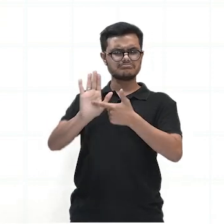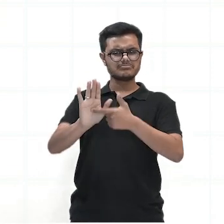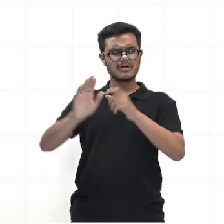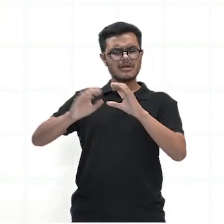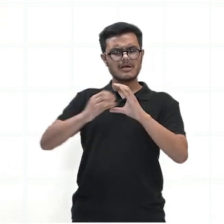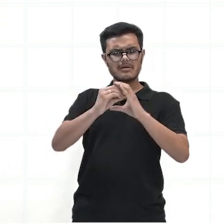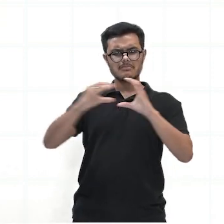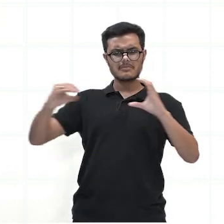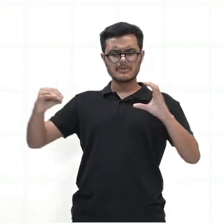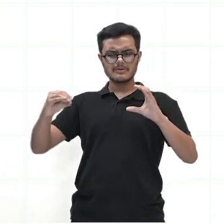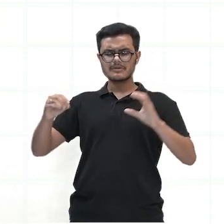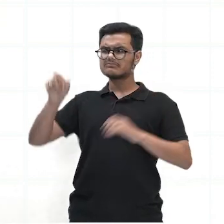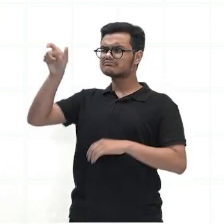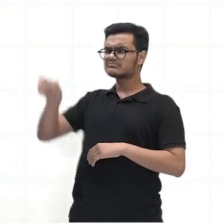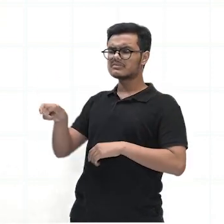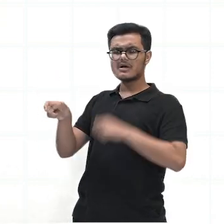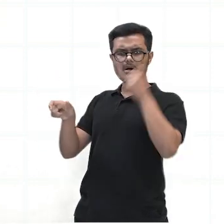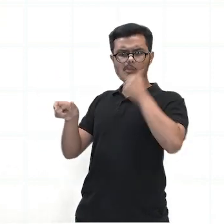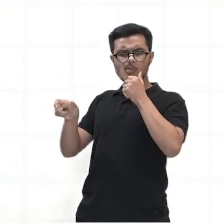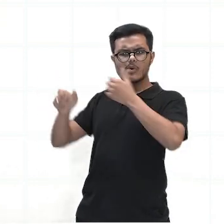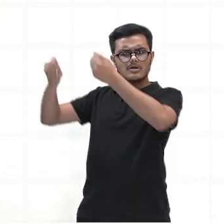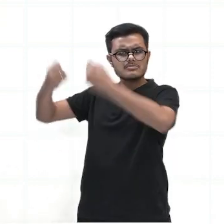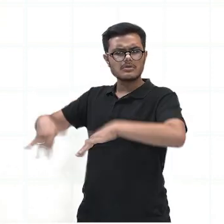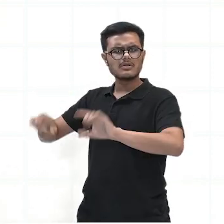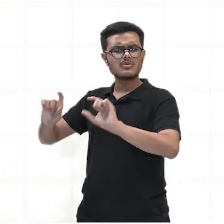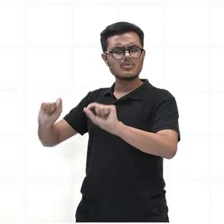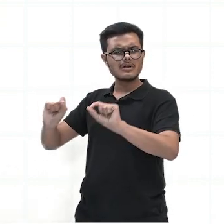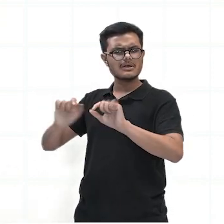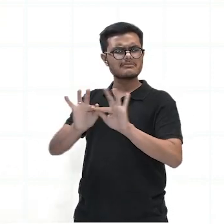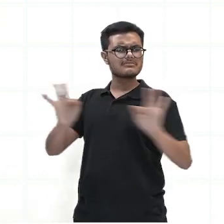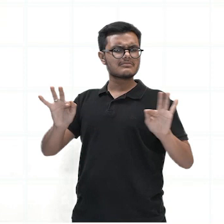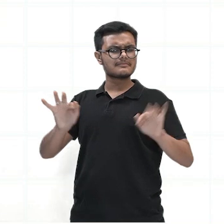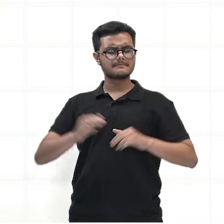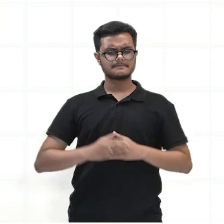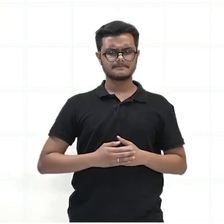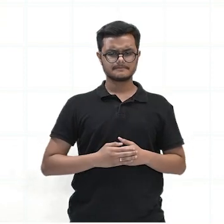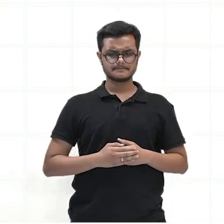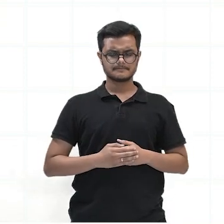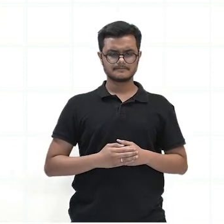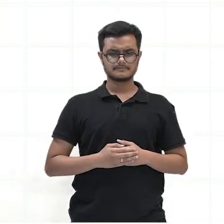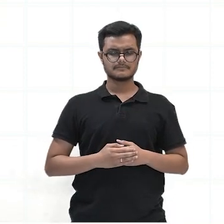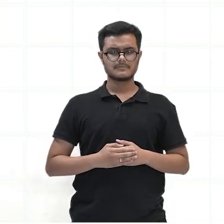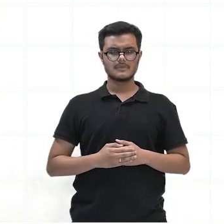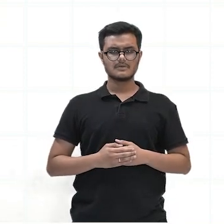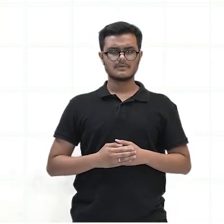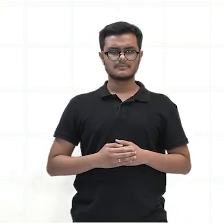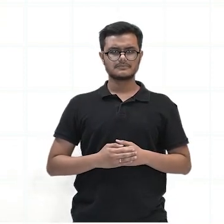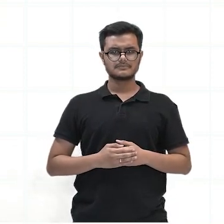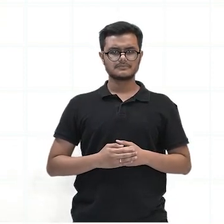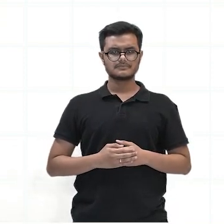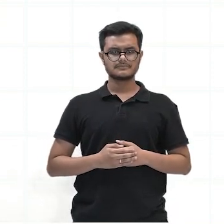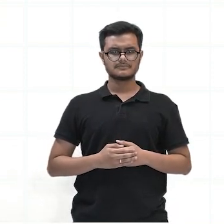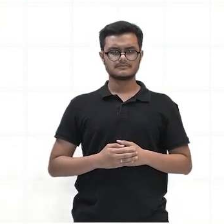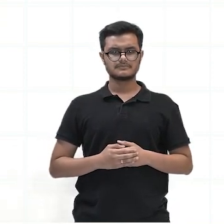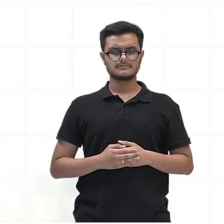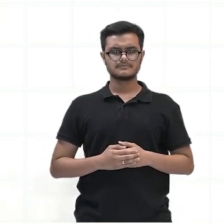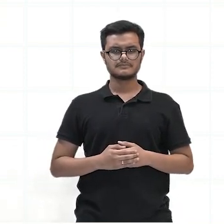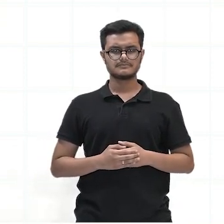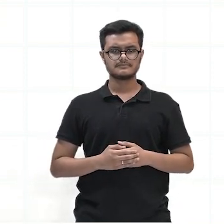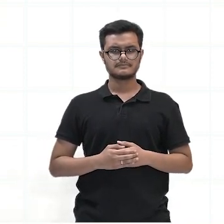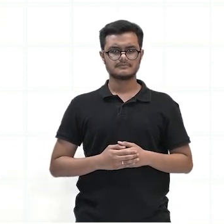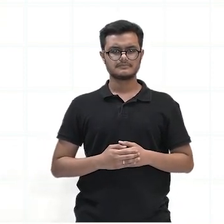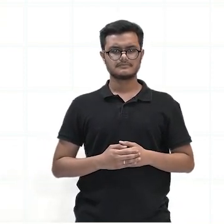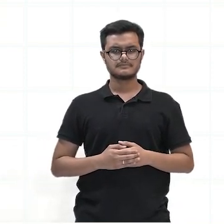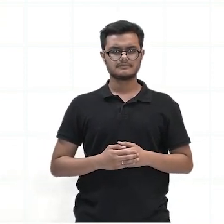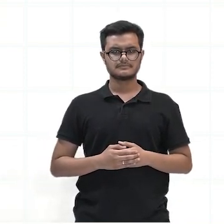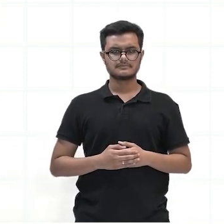isso que a nossa personagem fala. Ela diz o seguinte: Last semester, semestre passado, I read, eu